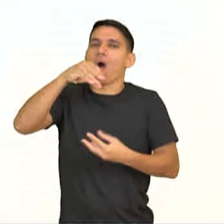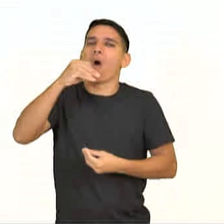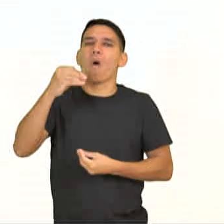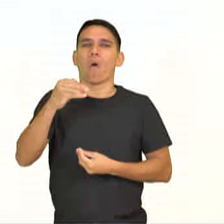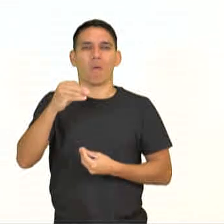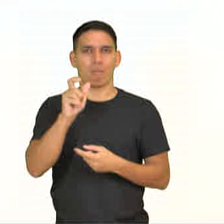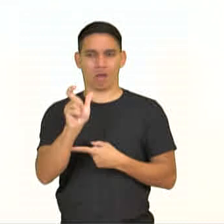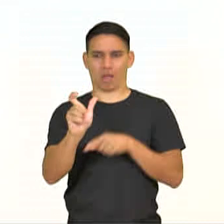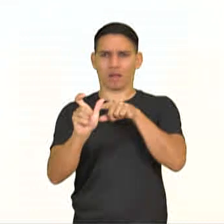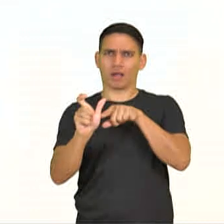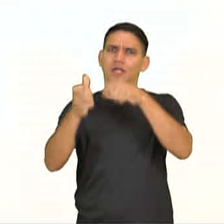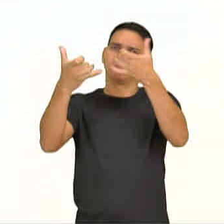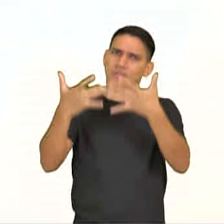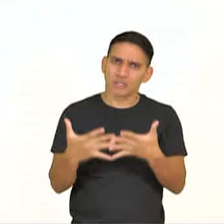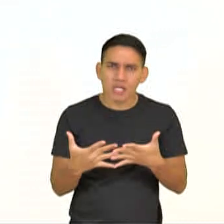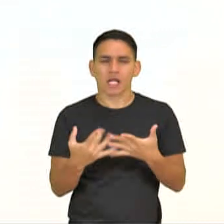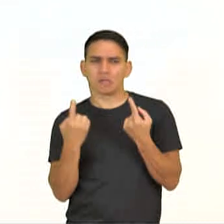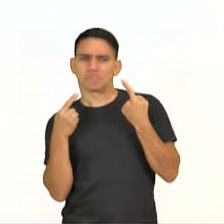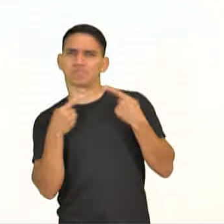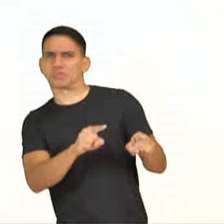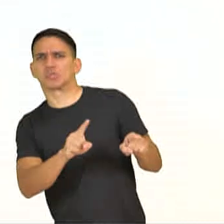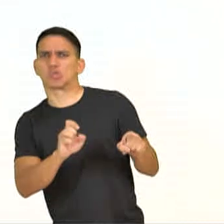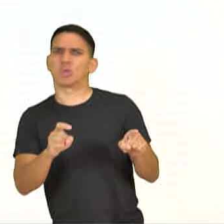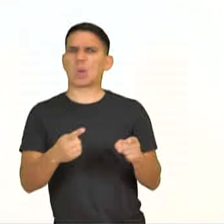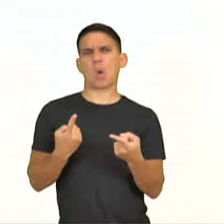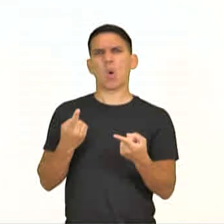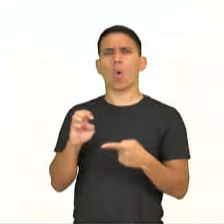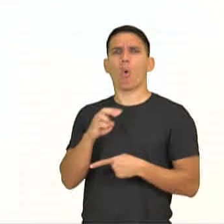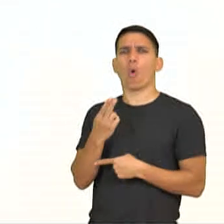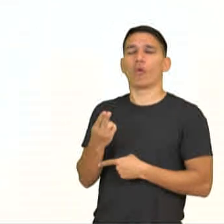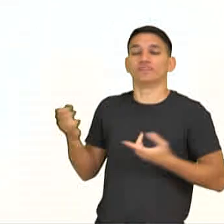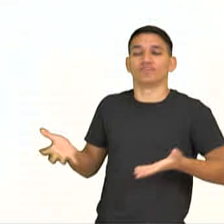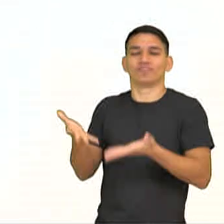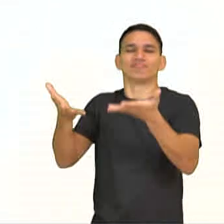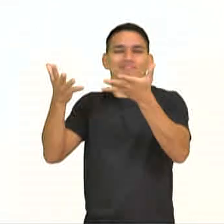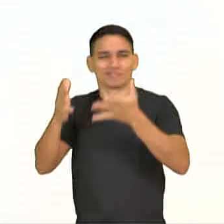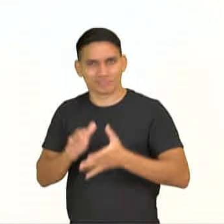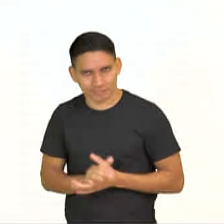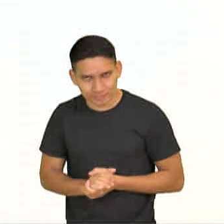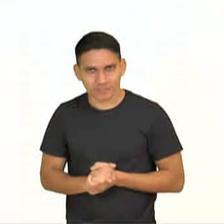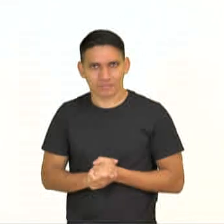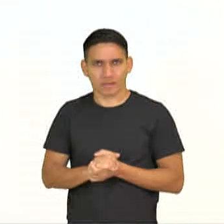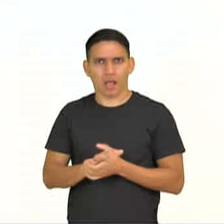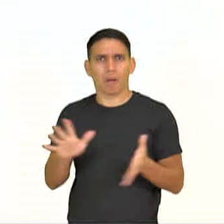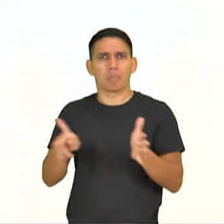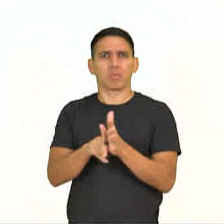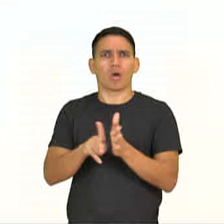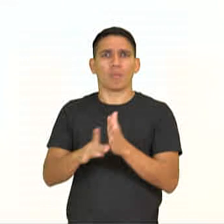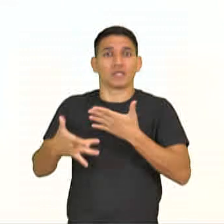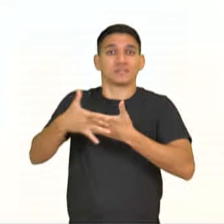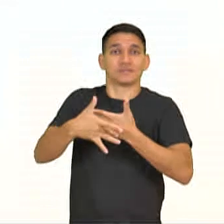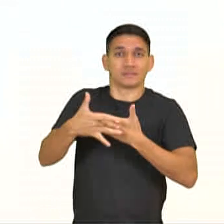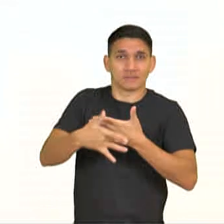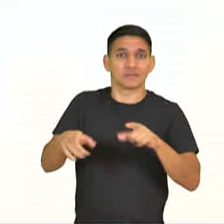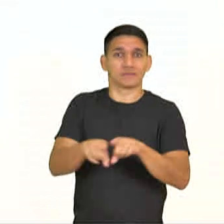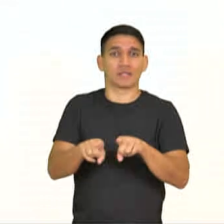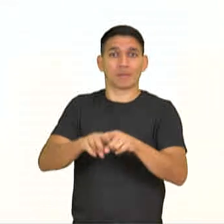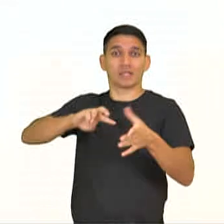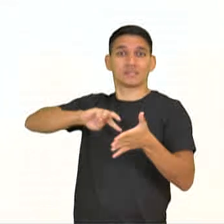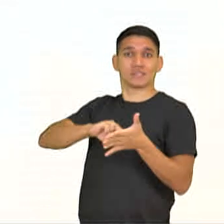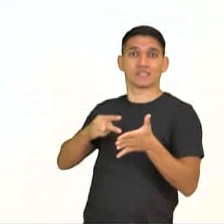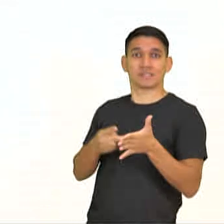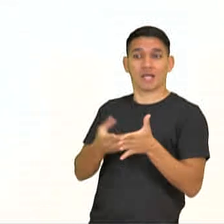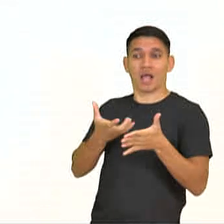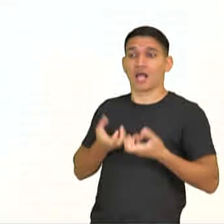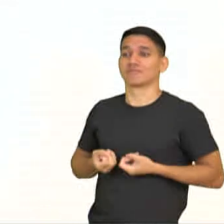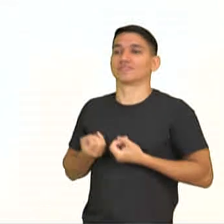define, explica, ofende ou elogia. Se coloca entre o significante e o significado para dizer o